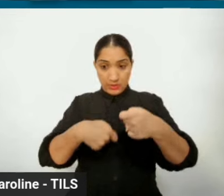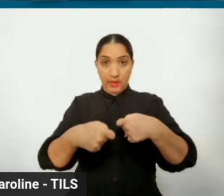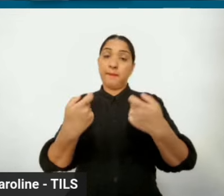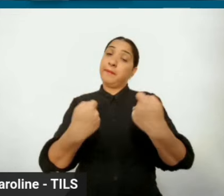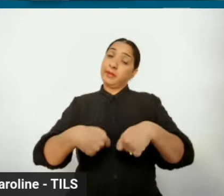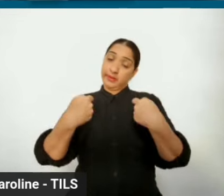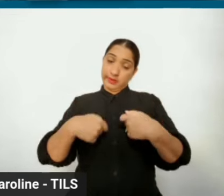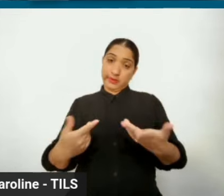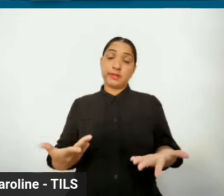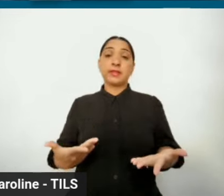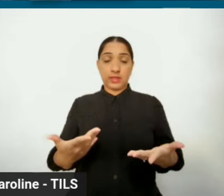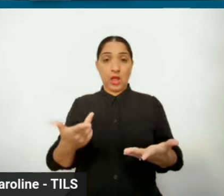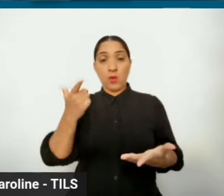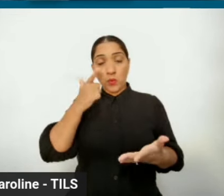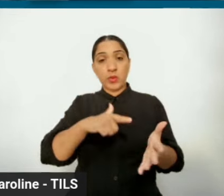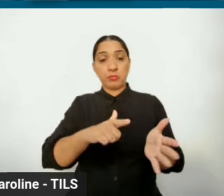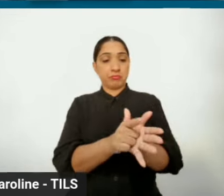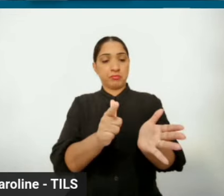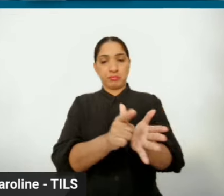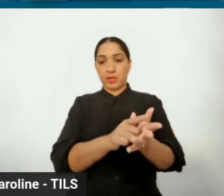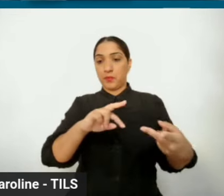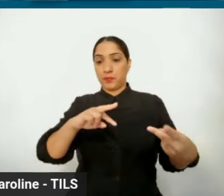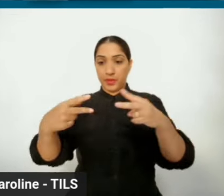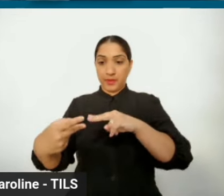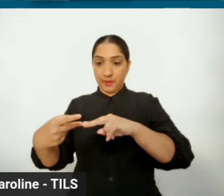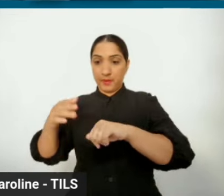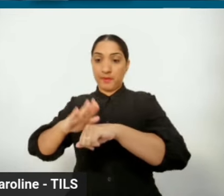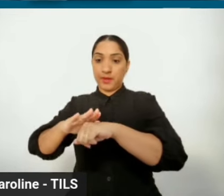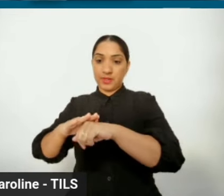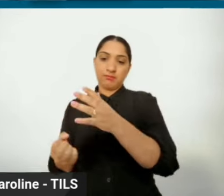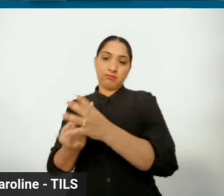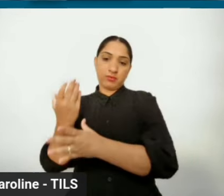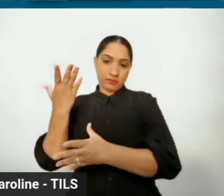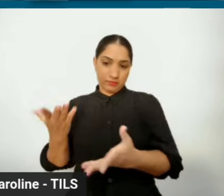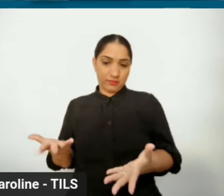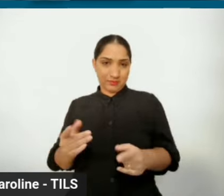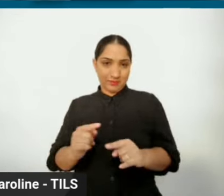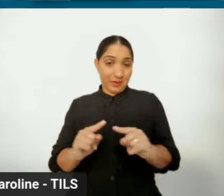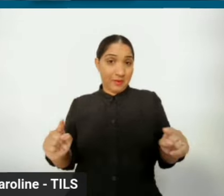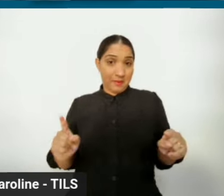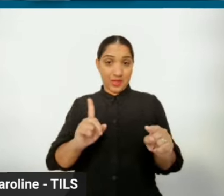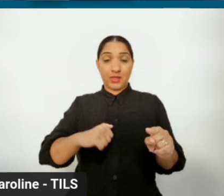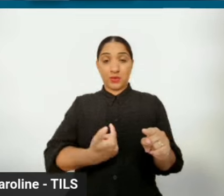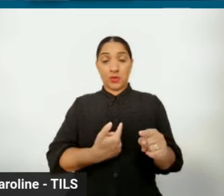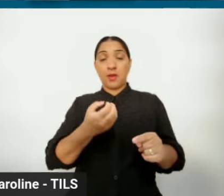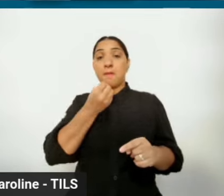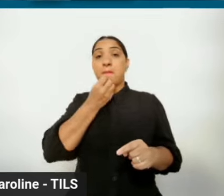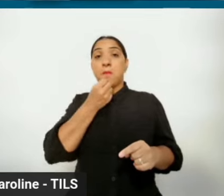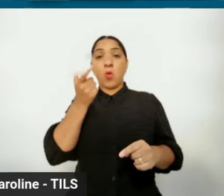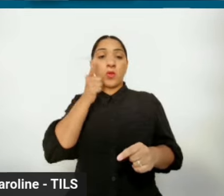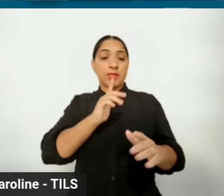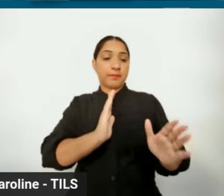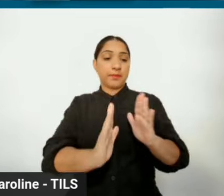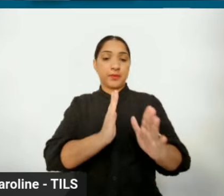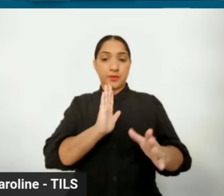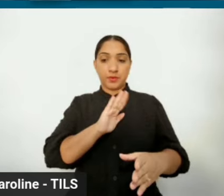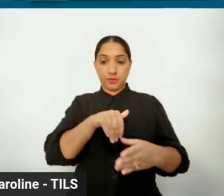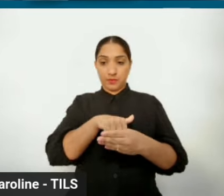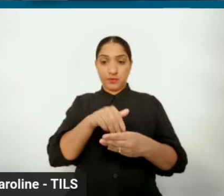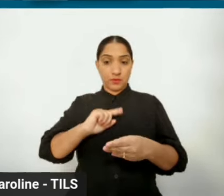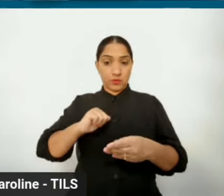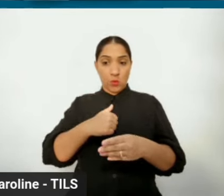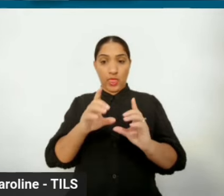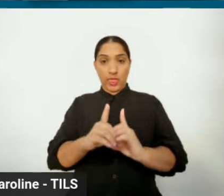alguém precisa tirá-las do papel, alguém precisa executá-las, e que bom que nós temos as nossas eleições, que bom que nós temos a nossa